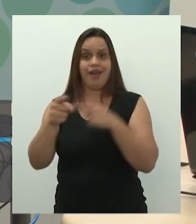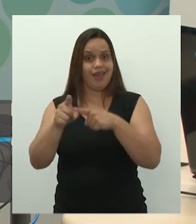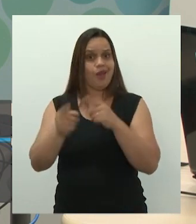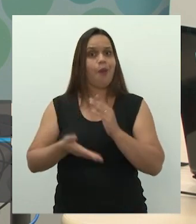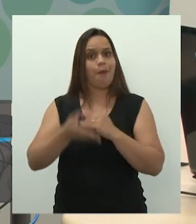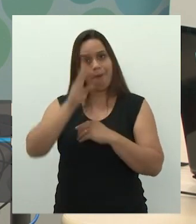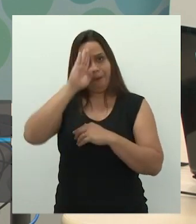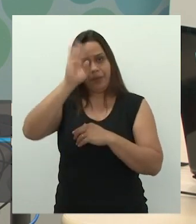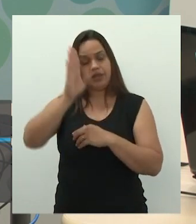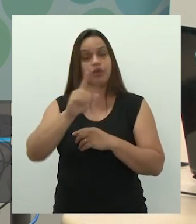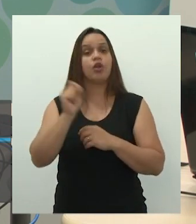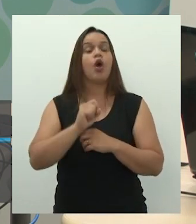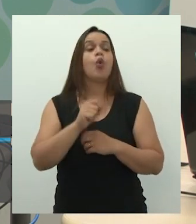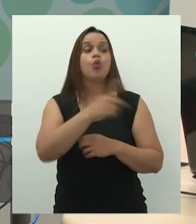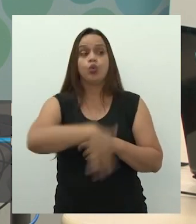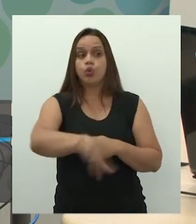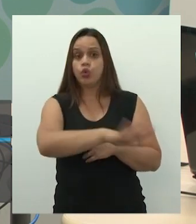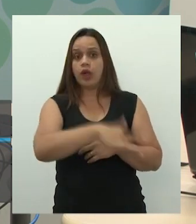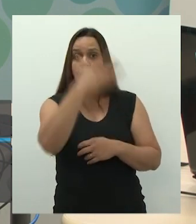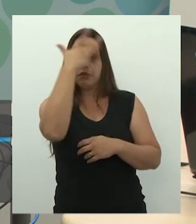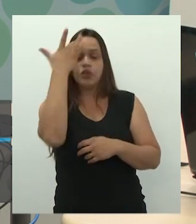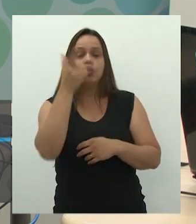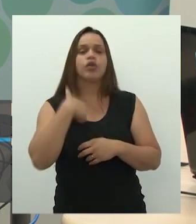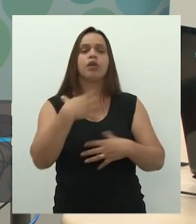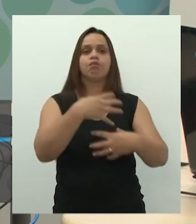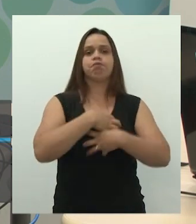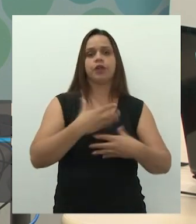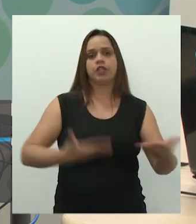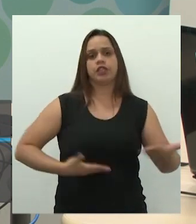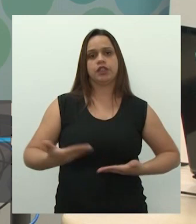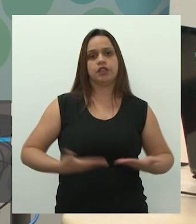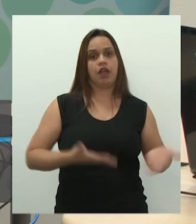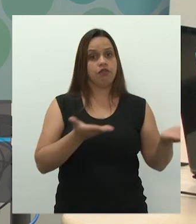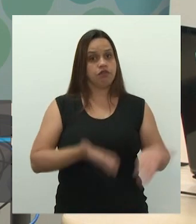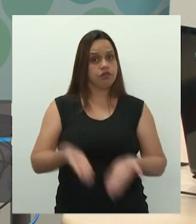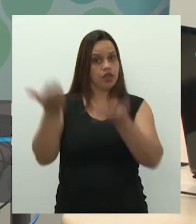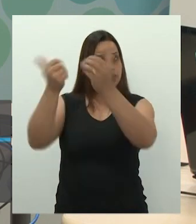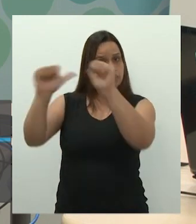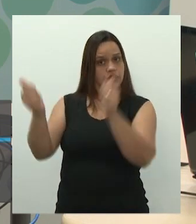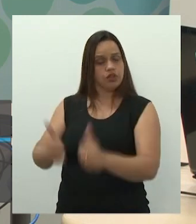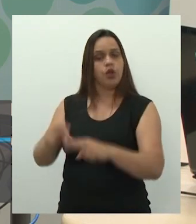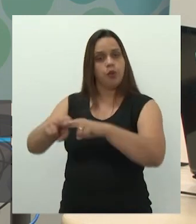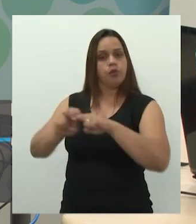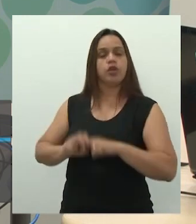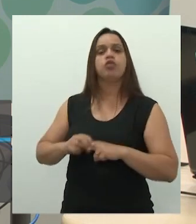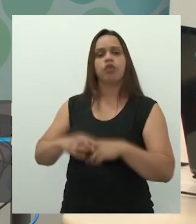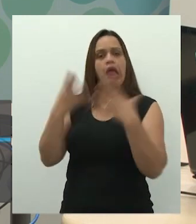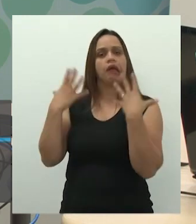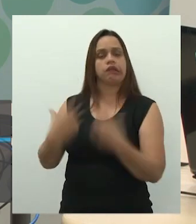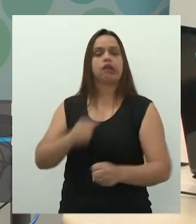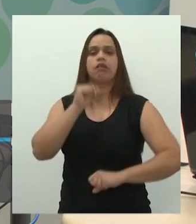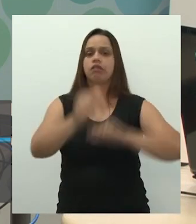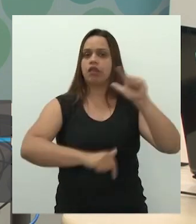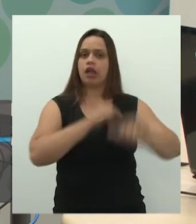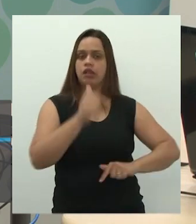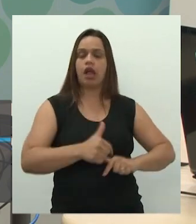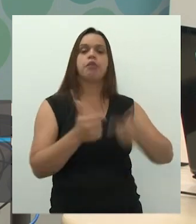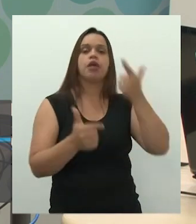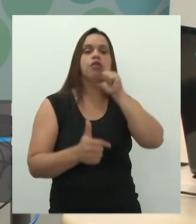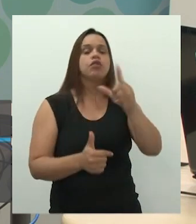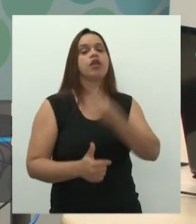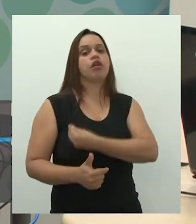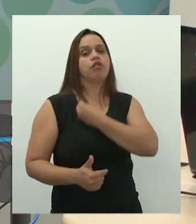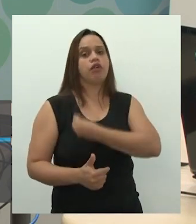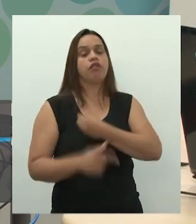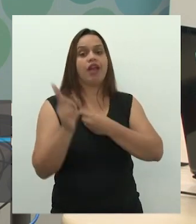consideravam servos, né, desses deuses, e por isso eles se submetiam a um trabalho em troca da sobrevivência. Era uma